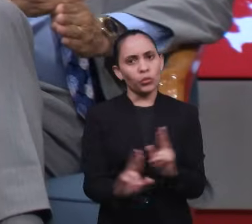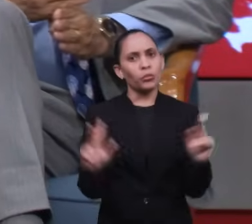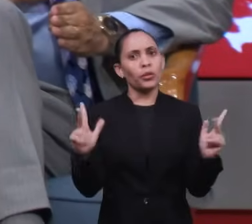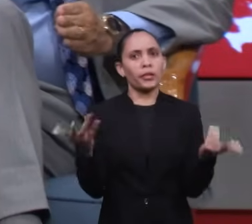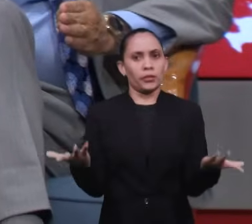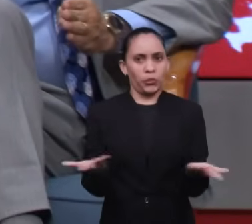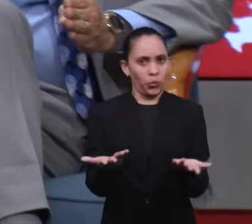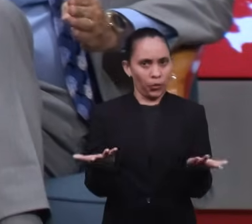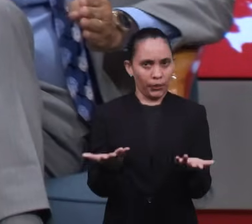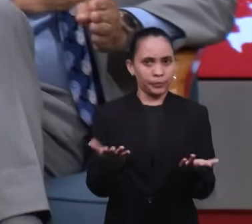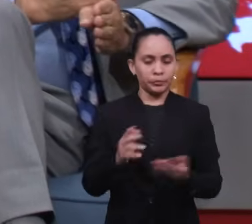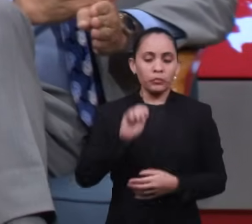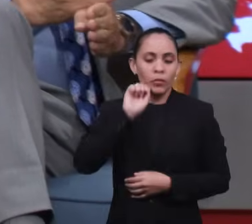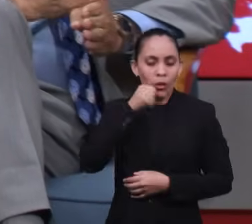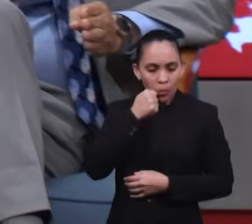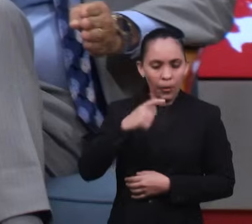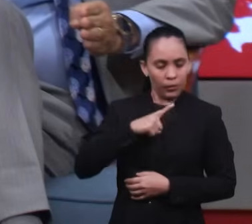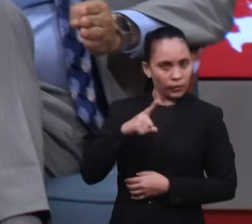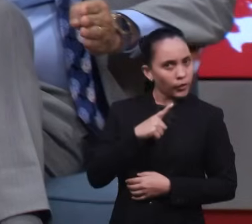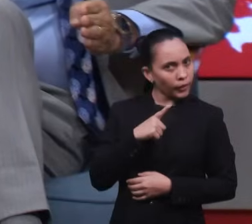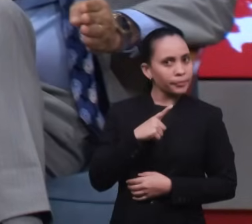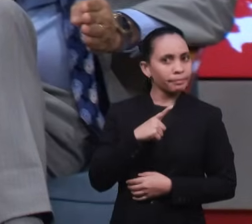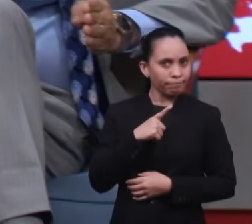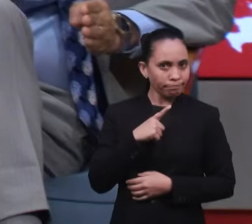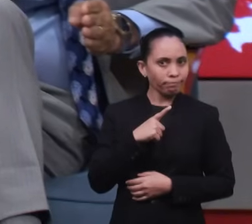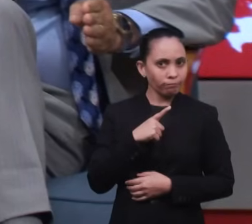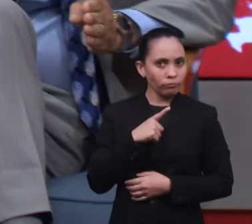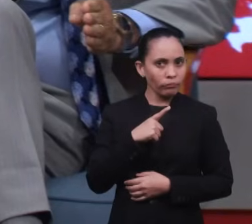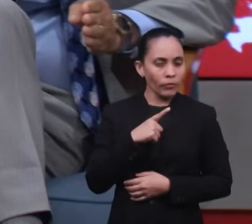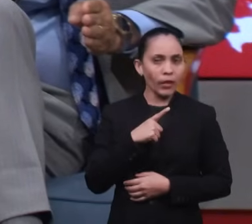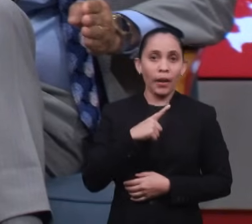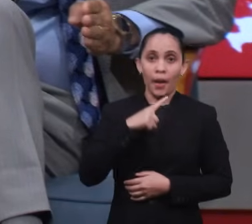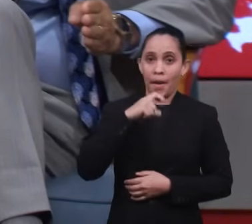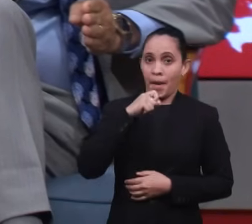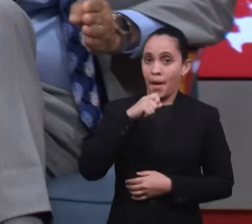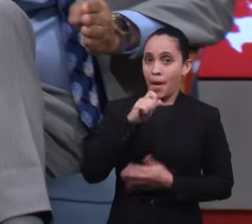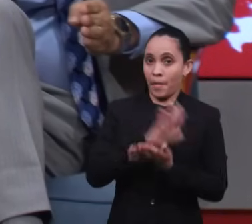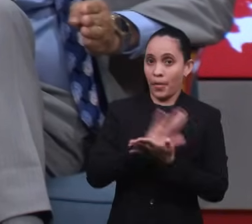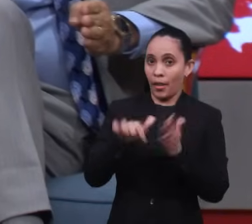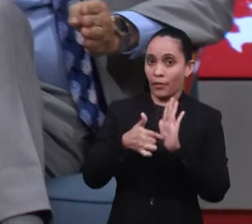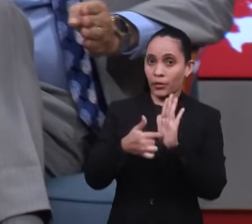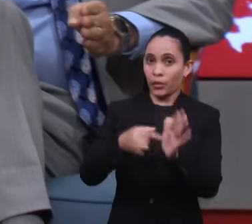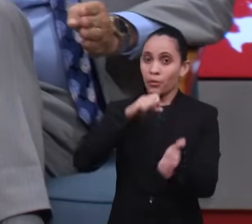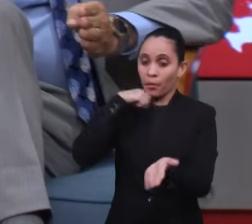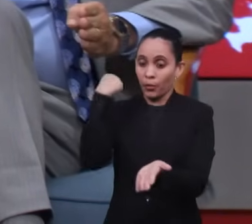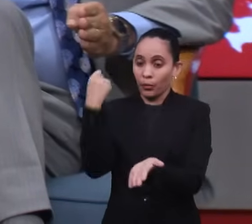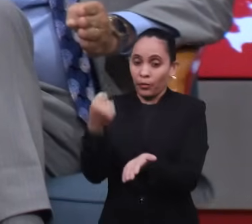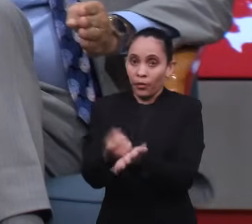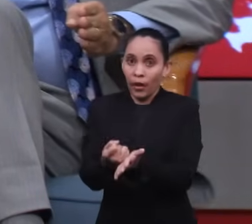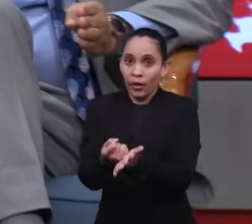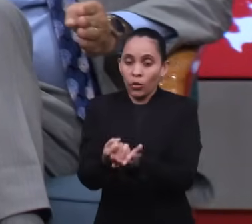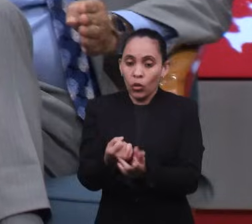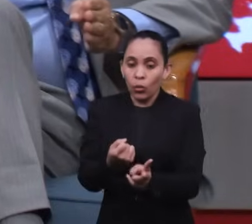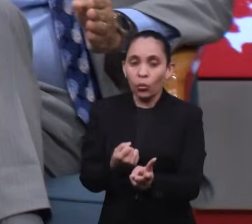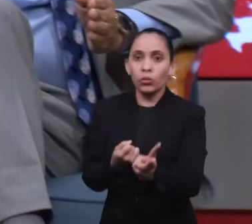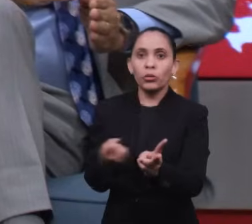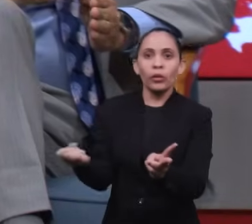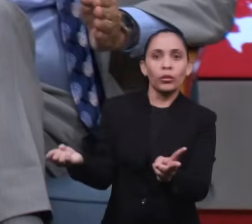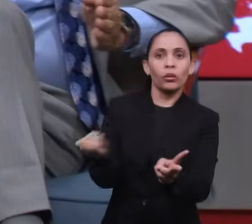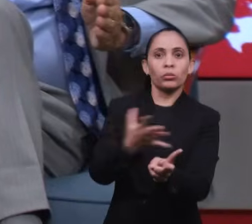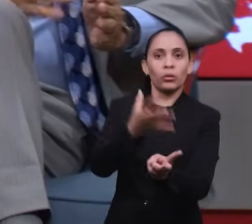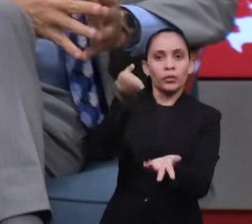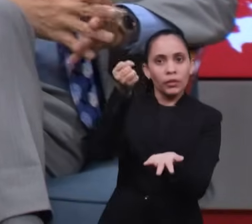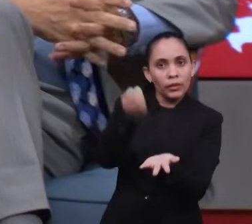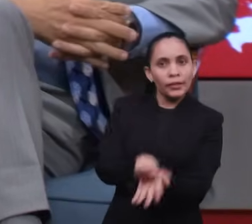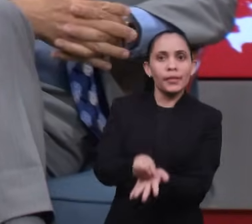restabelecimento de um culto diferente, onde o pão está ali, é a palavra que vem pelo Velho e continua no Novo Testamento. Ela